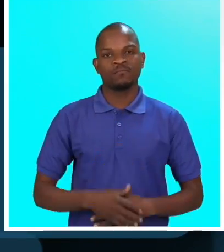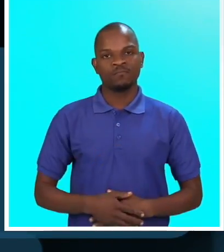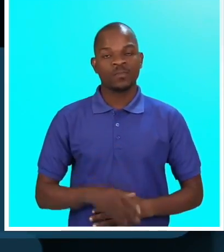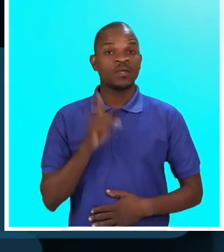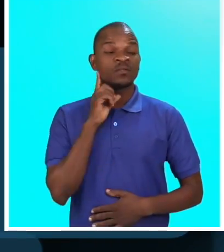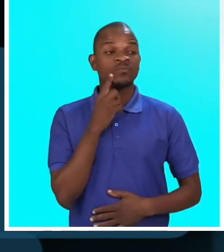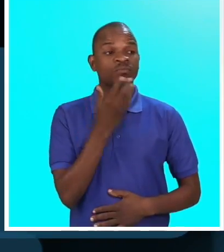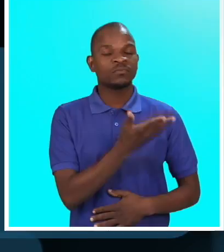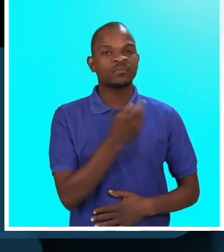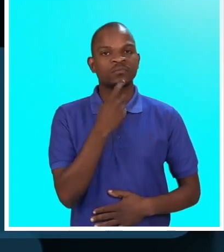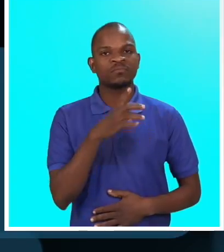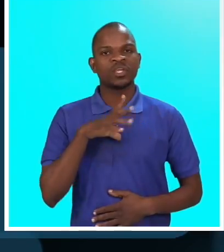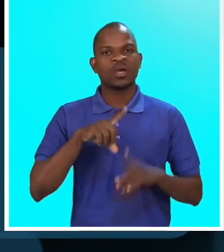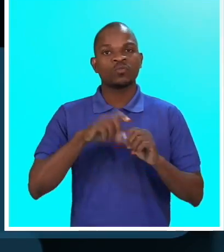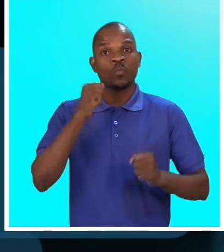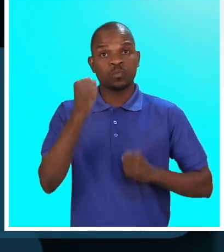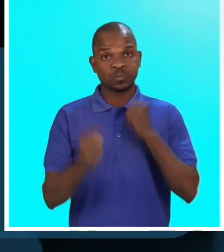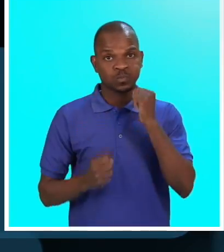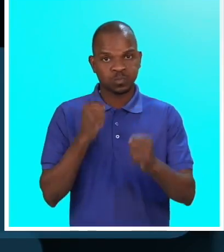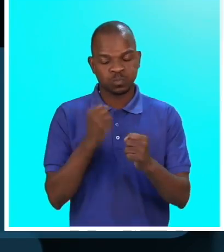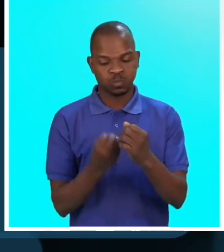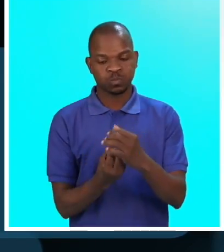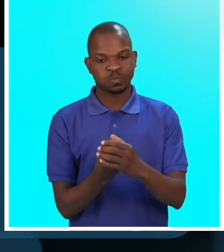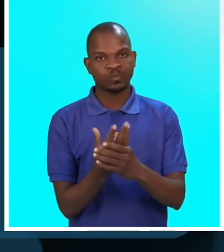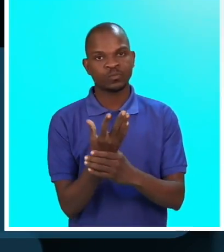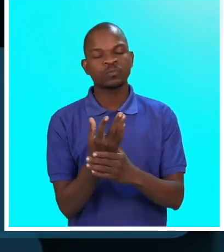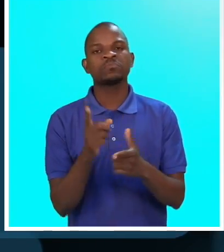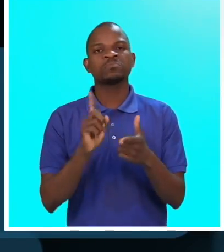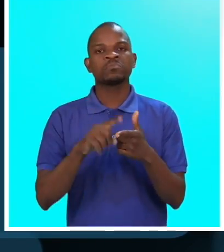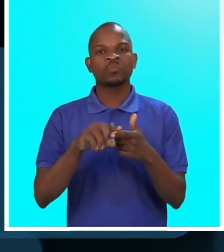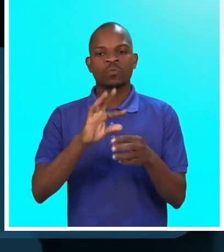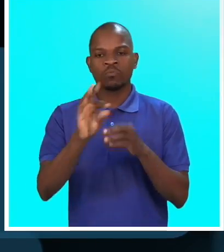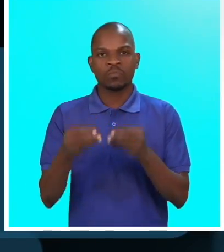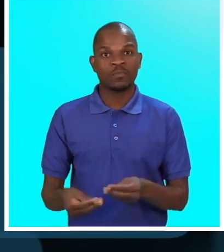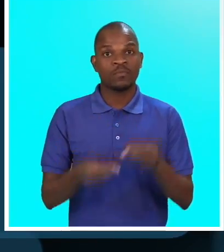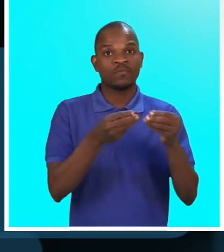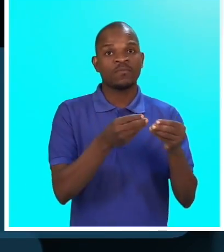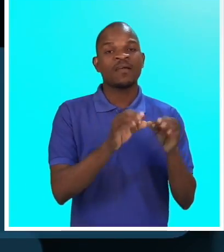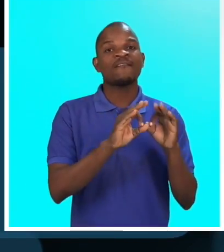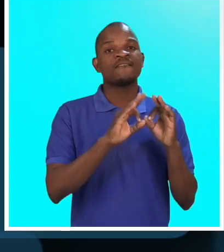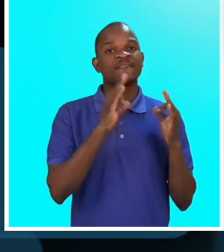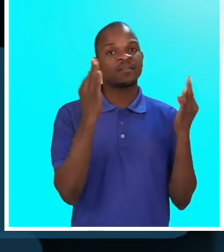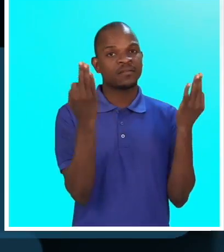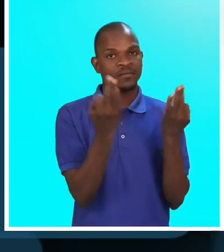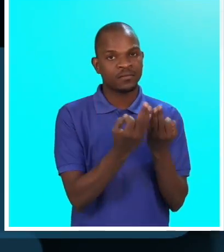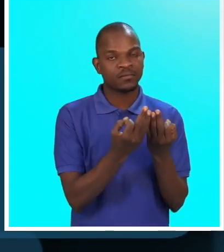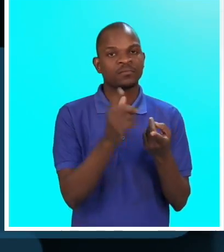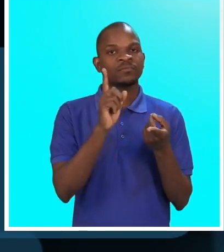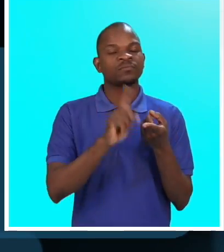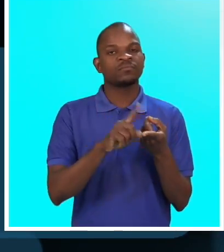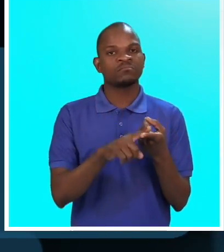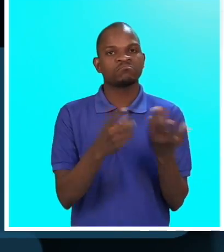implementar? O atletismo nasceu aqui, oferecemos a federação